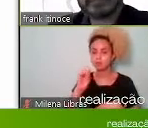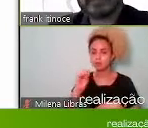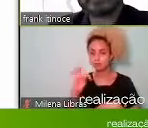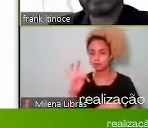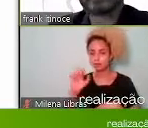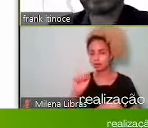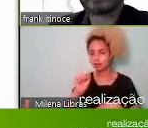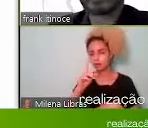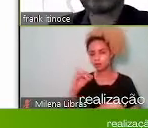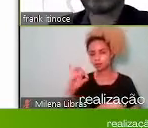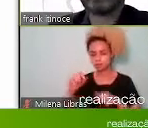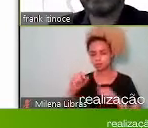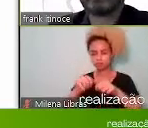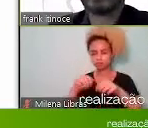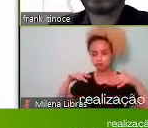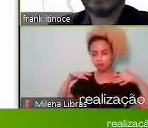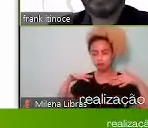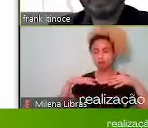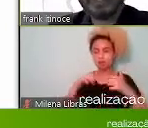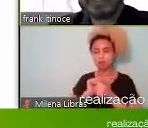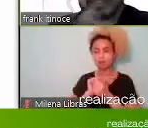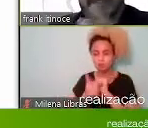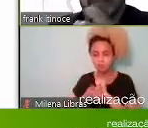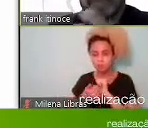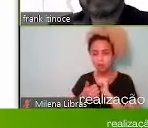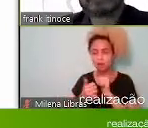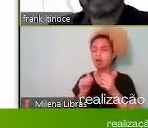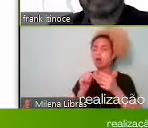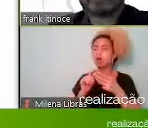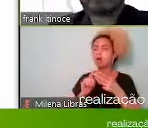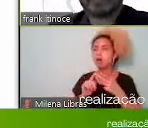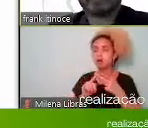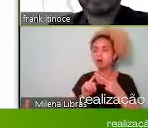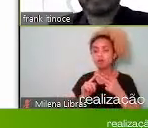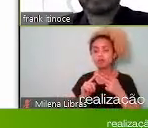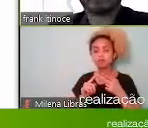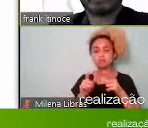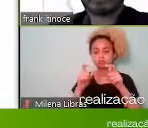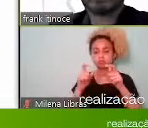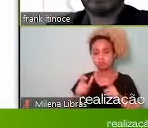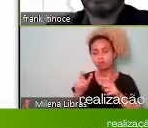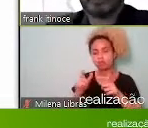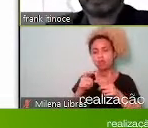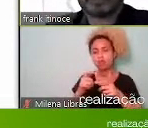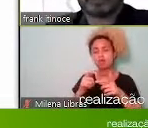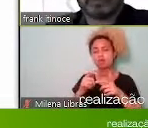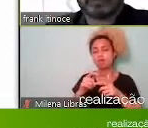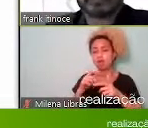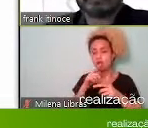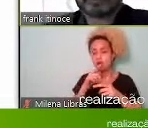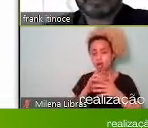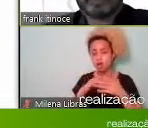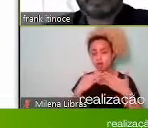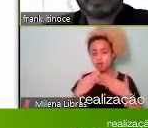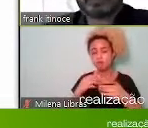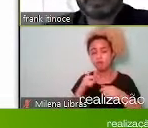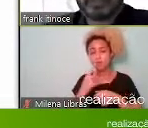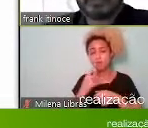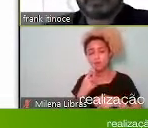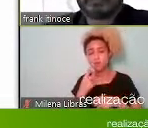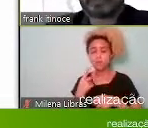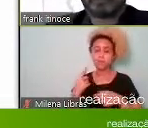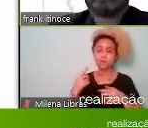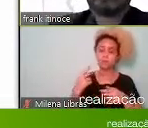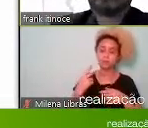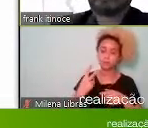locais de reunião de público que eu tinha citado, né? Clubes, esses têm um prazo menor, tá? Então, esses normalmente são de 1 a 2 anos. Depende muito do